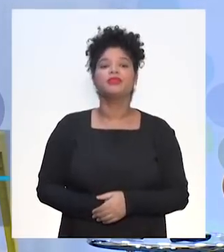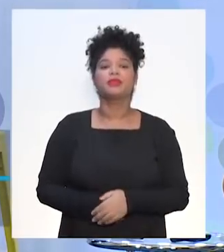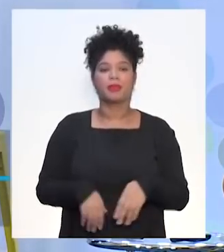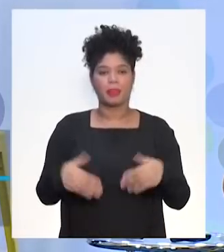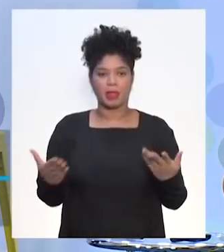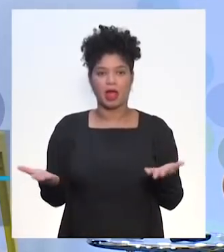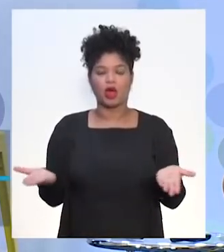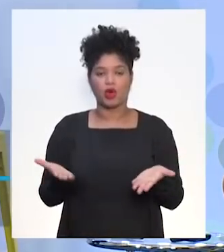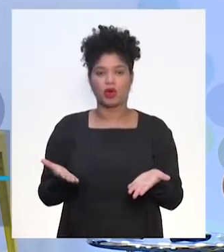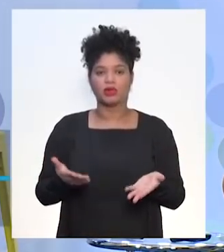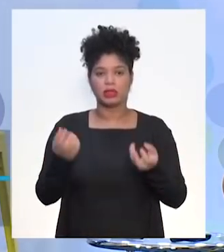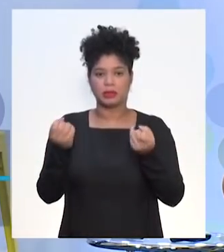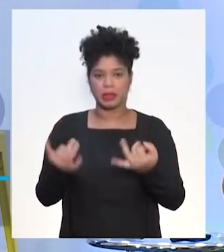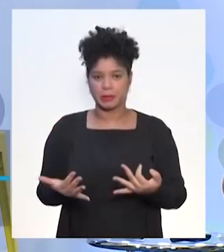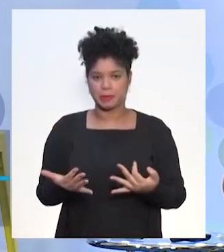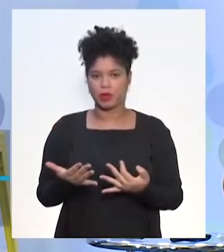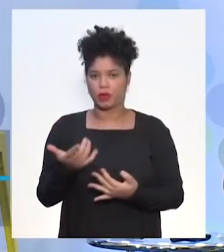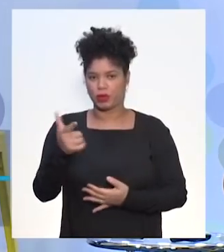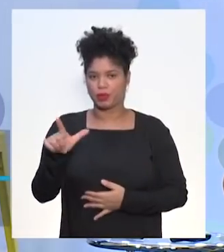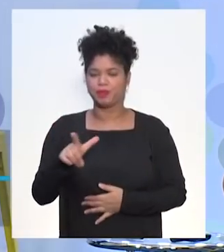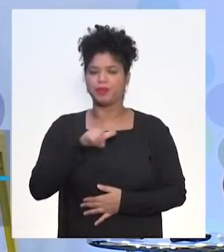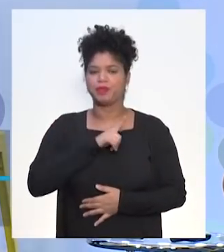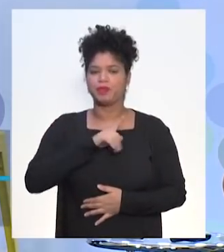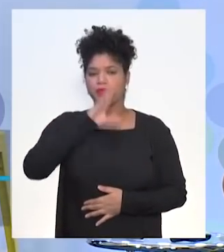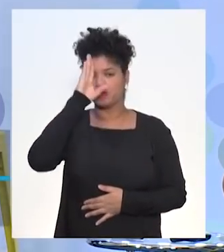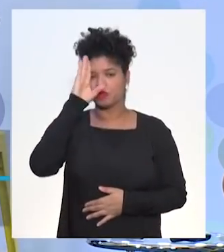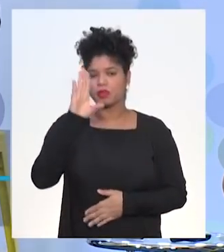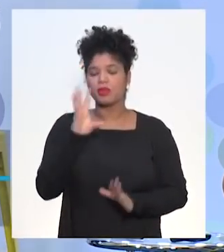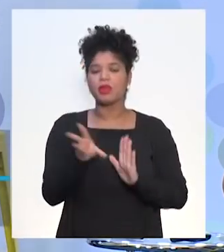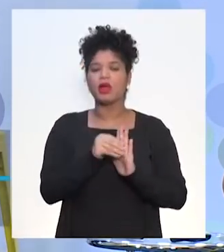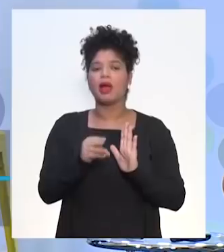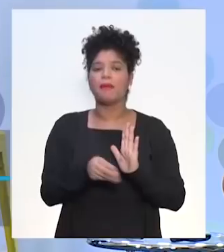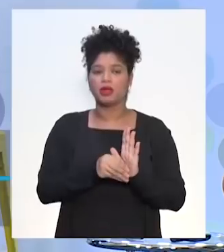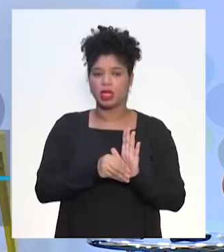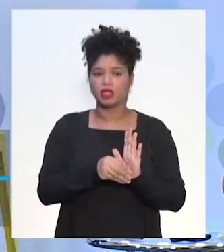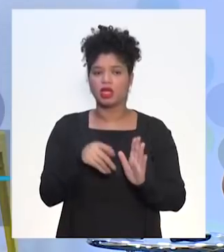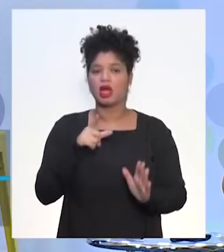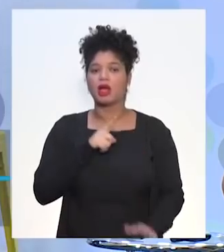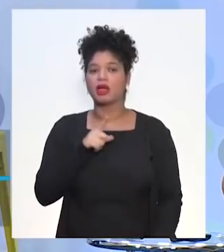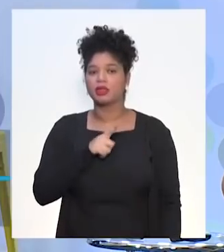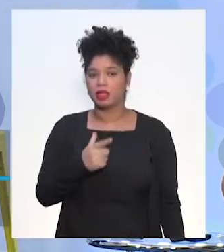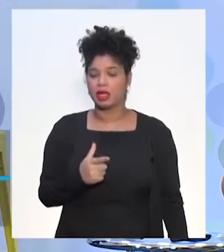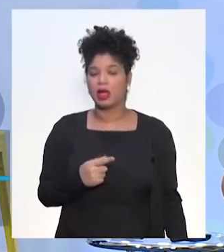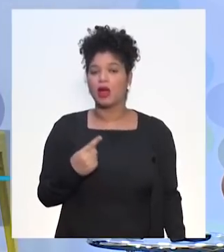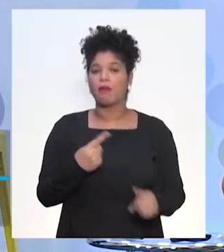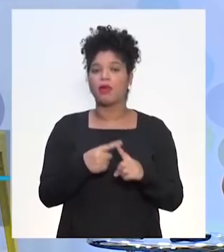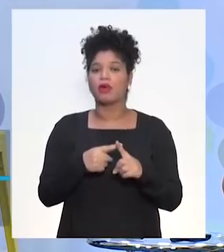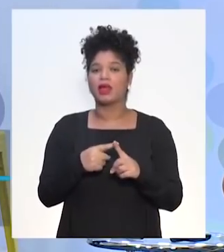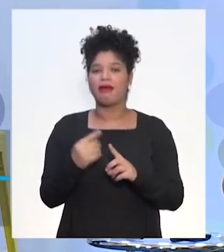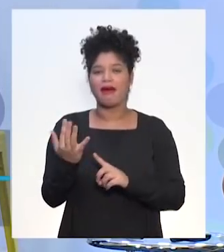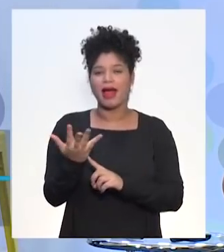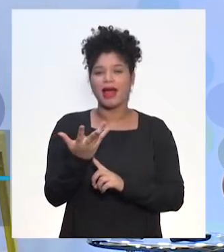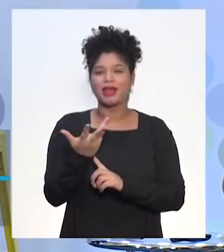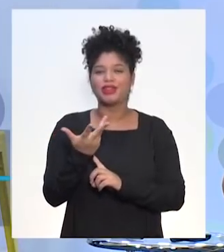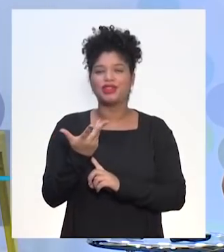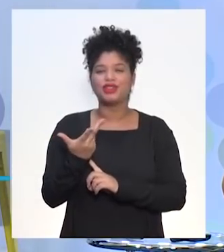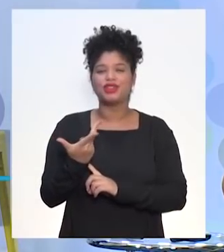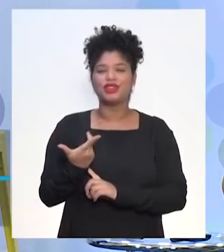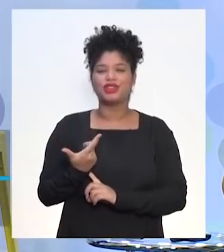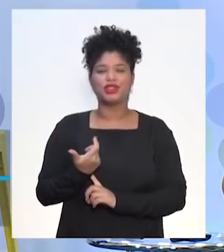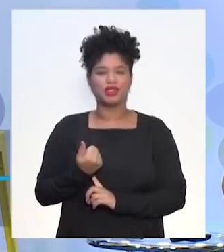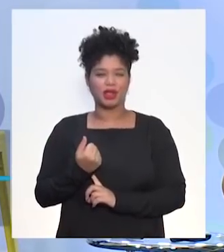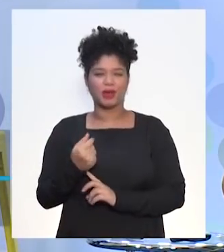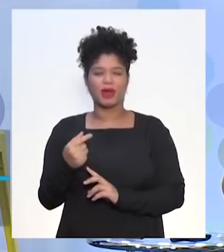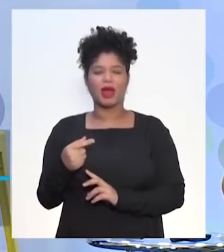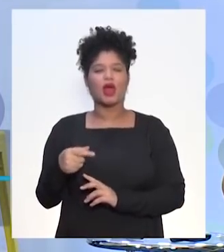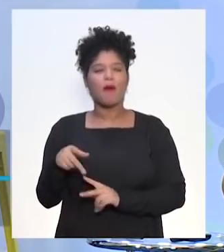bate-bola. Por quê? Uma das abordagens que eu quero trazer aqui é que a arte, e eu vou pegar a arte mais popular